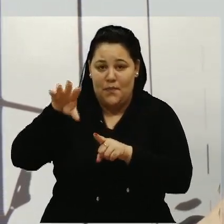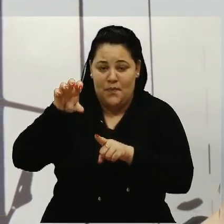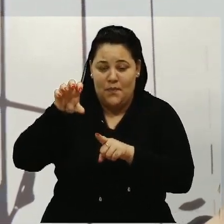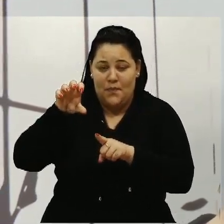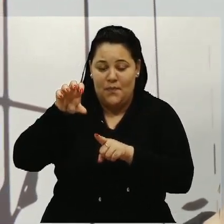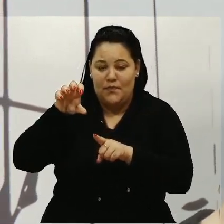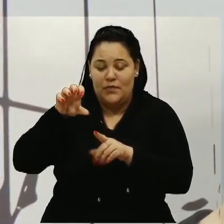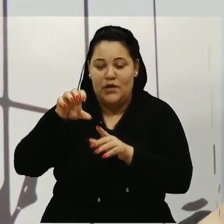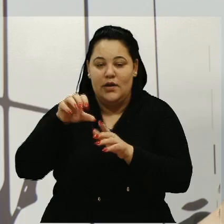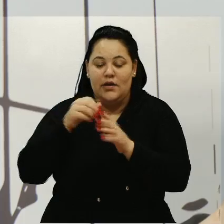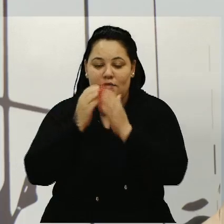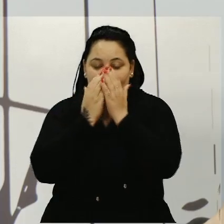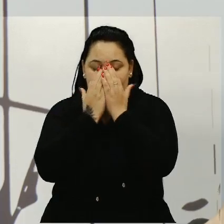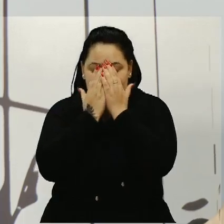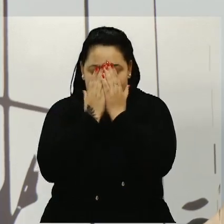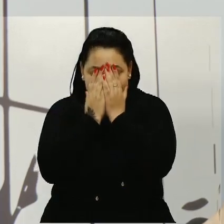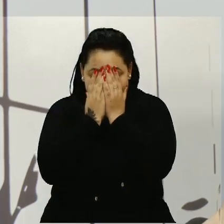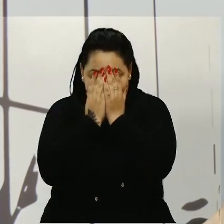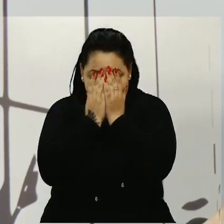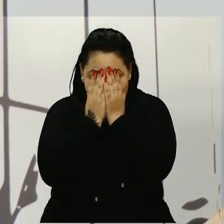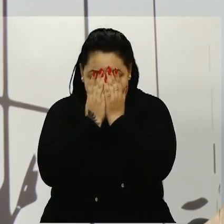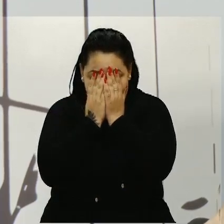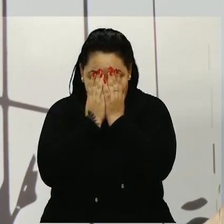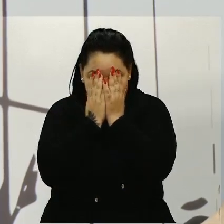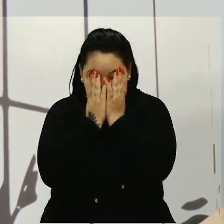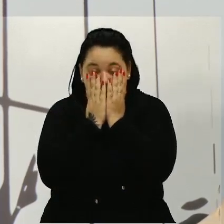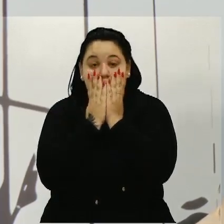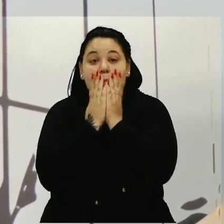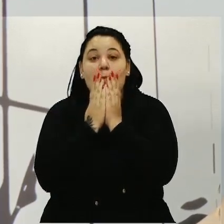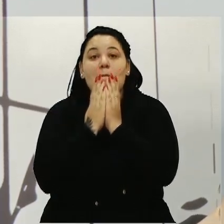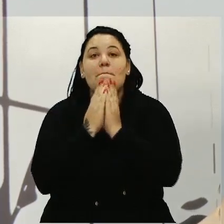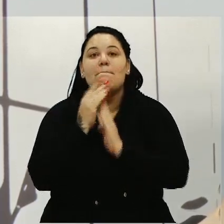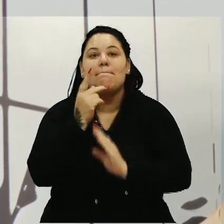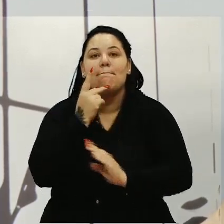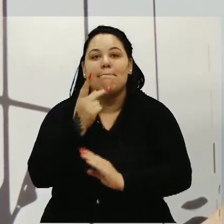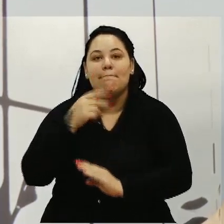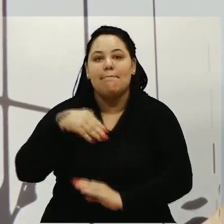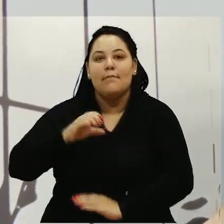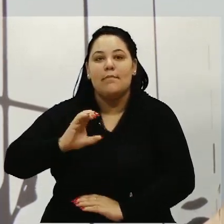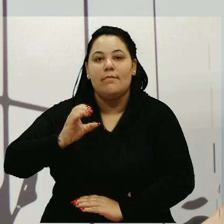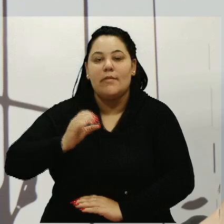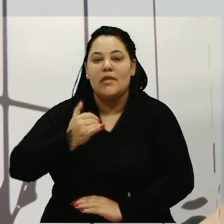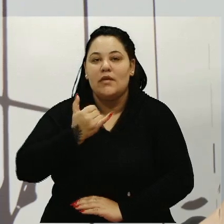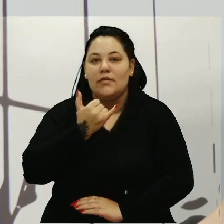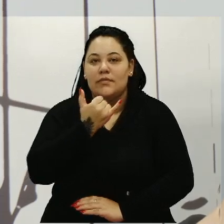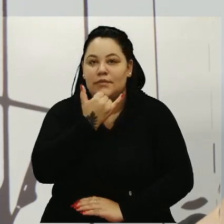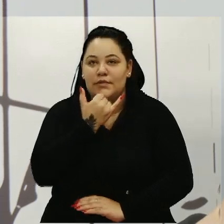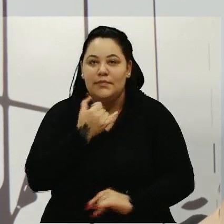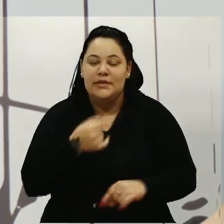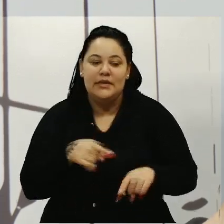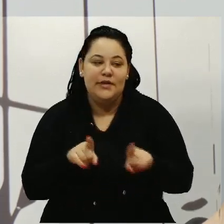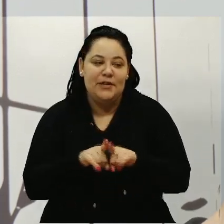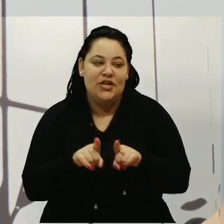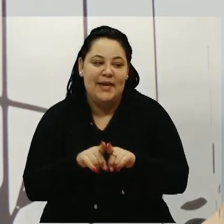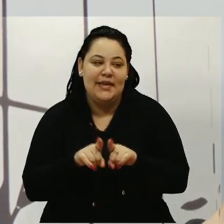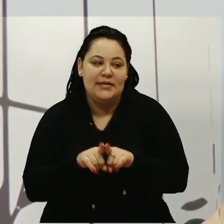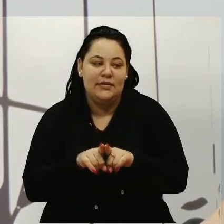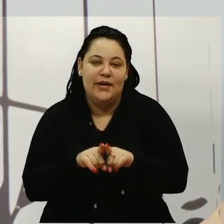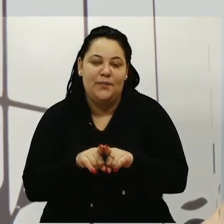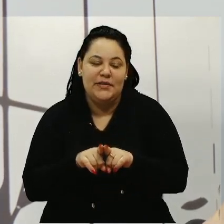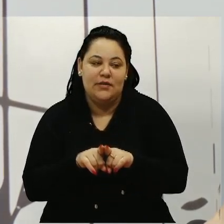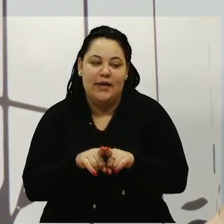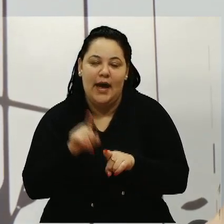em março, disseram que tinham retomado a questão dos atendimentos, porém nenhuma família foi contatada até hoje. Estamos falando num valor